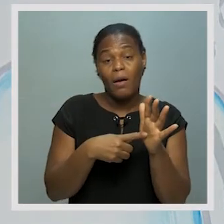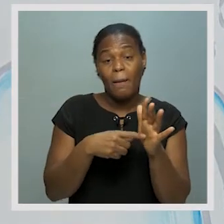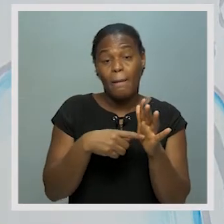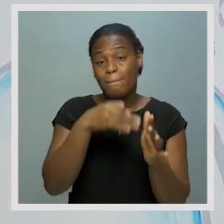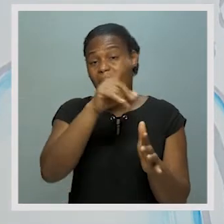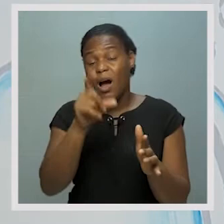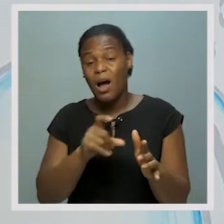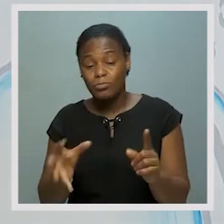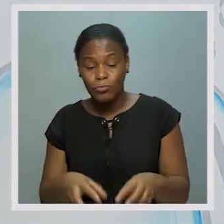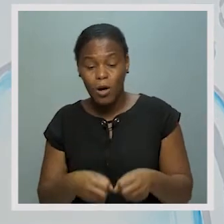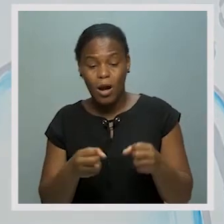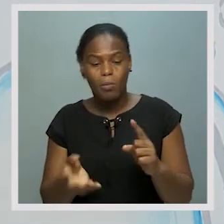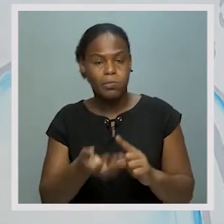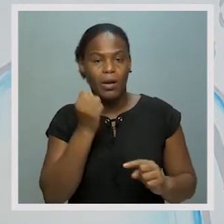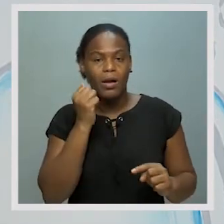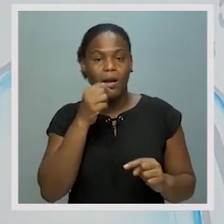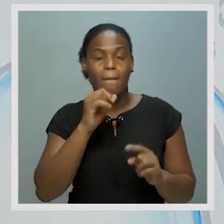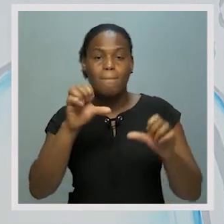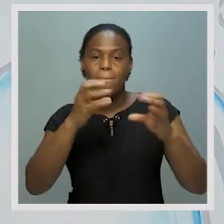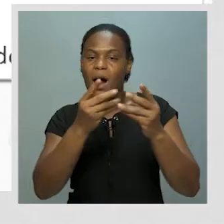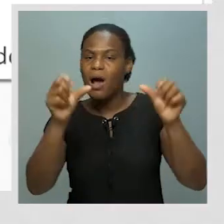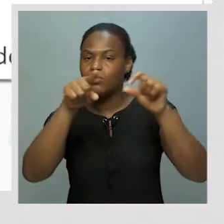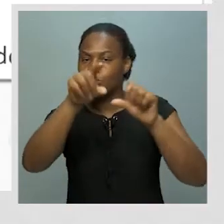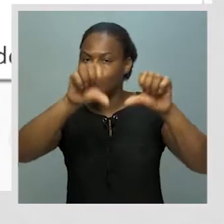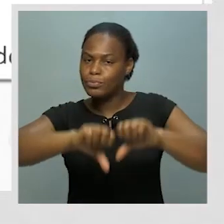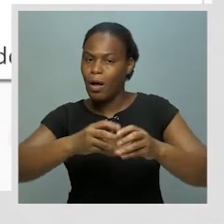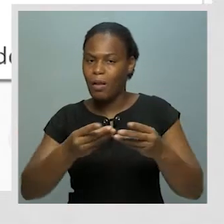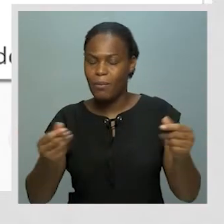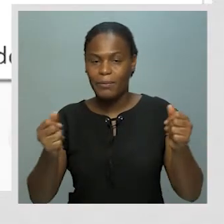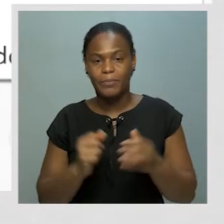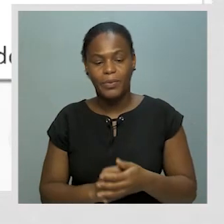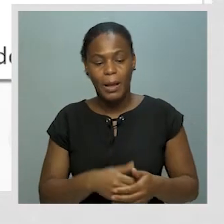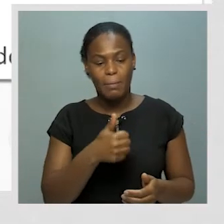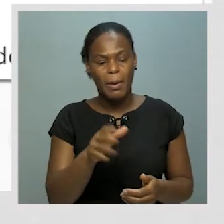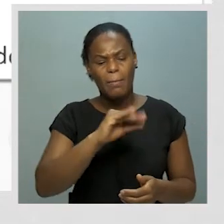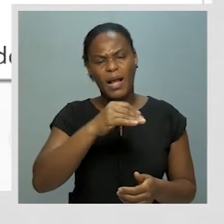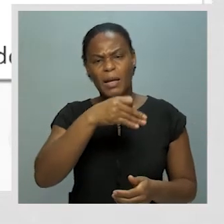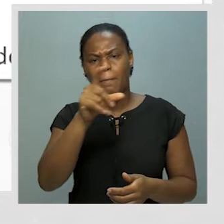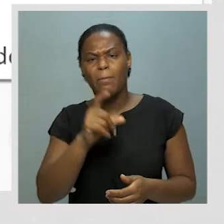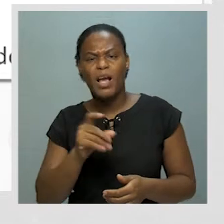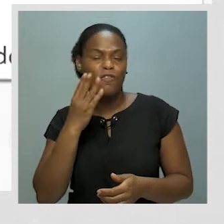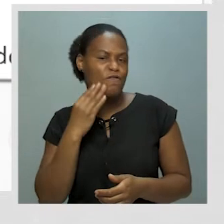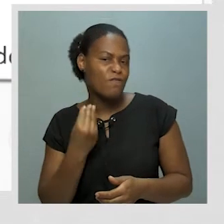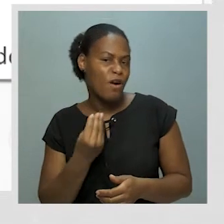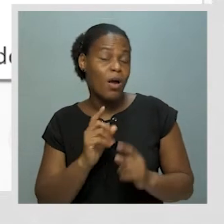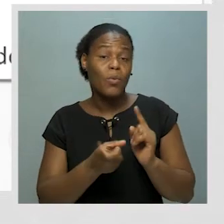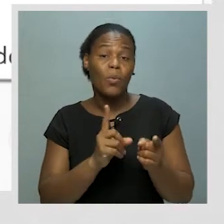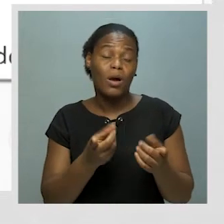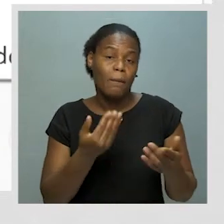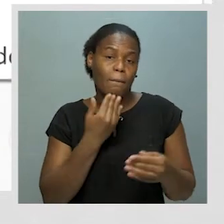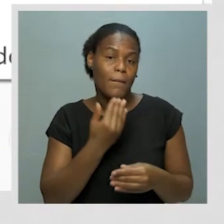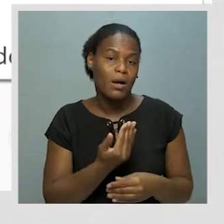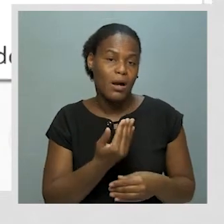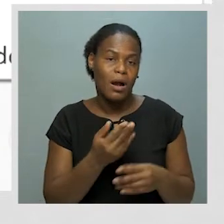paz, teu mal desfaz. E também temos a linha B, mais vale uma paz vergonhosa do que